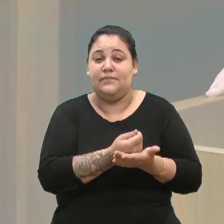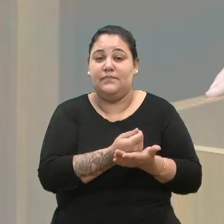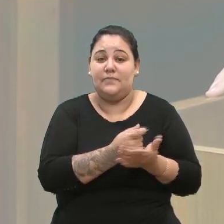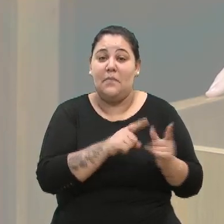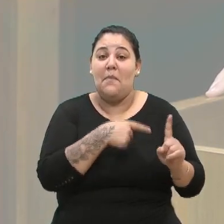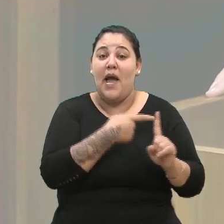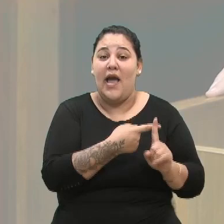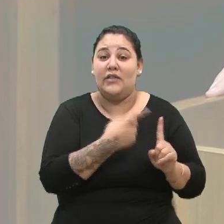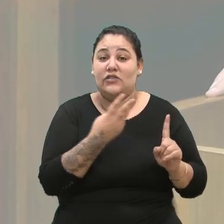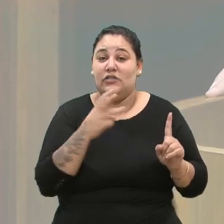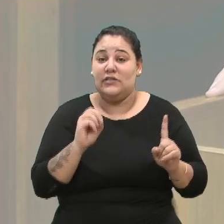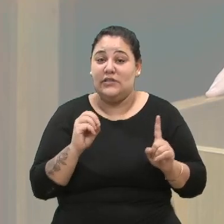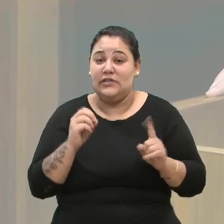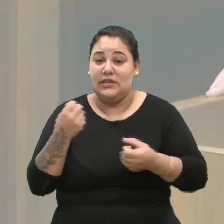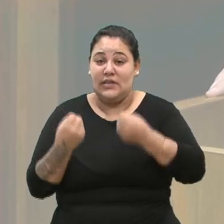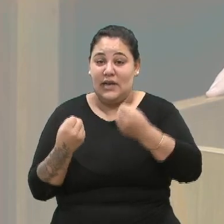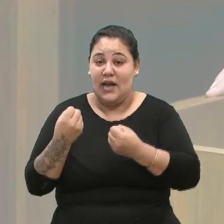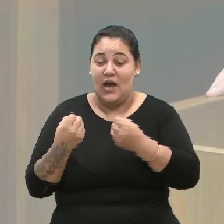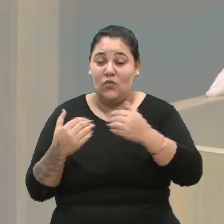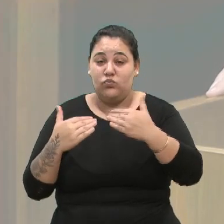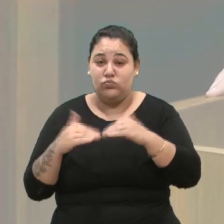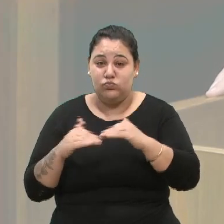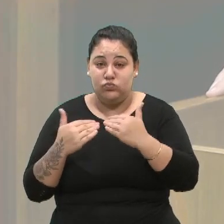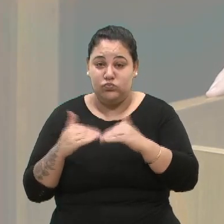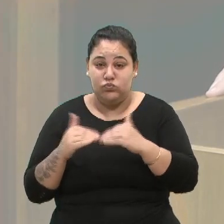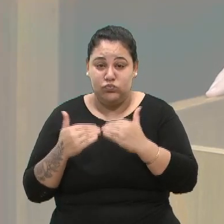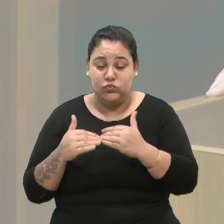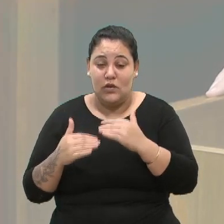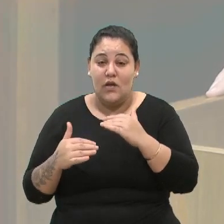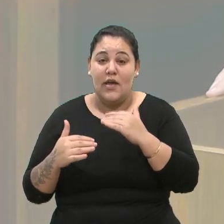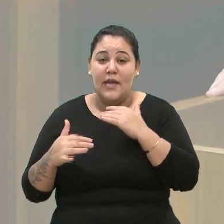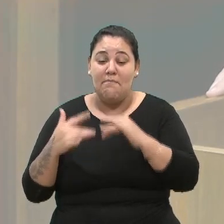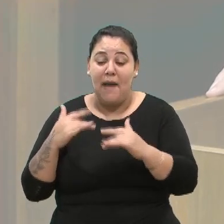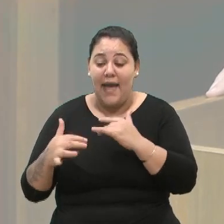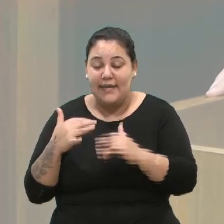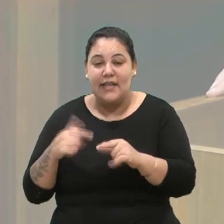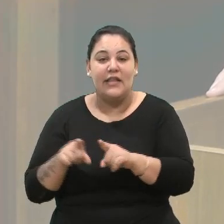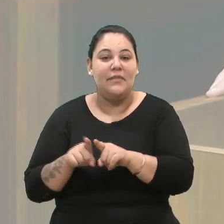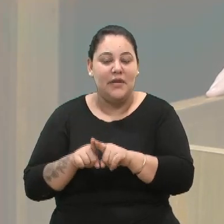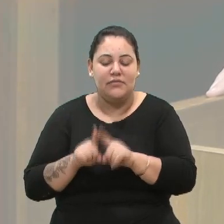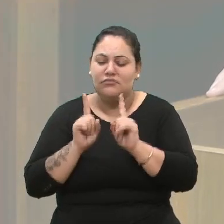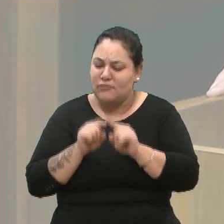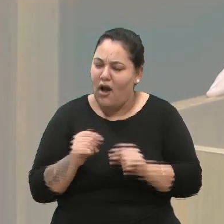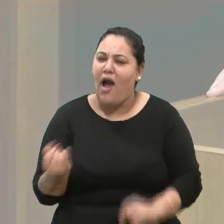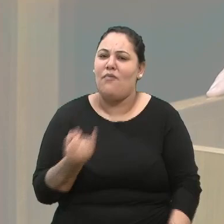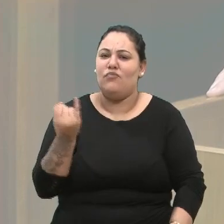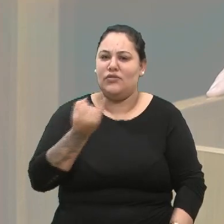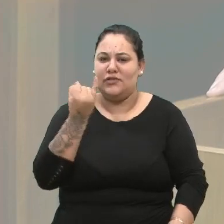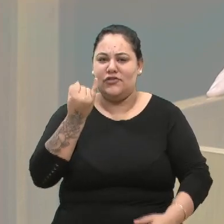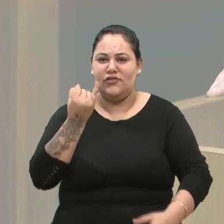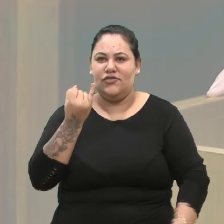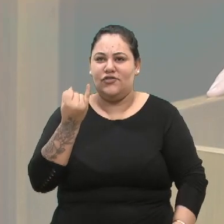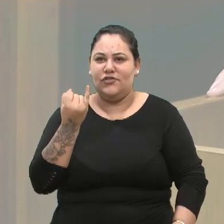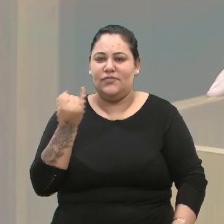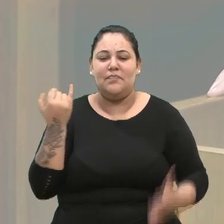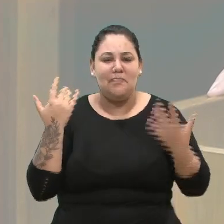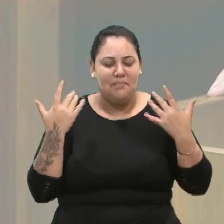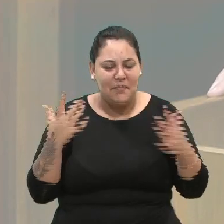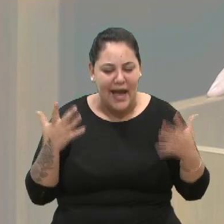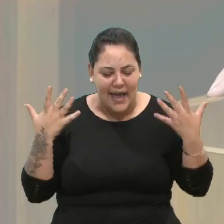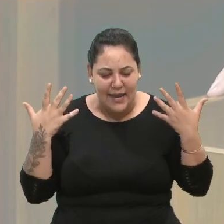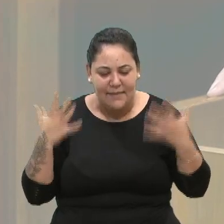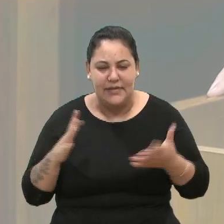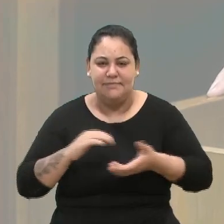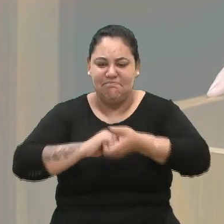de 30 veículos e máquinas. Então, é importante a gente saudar